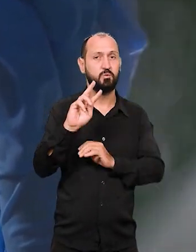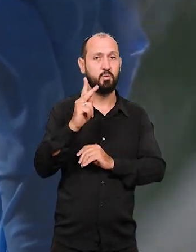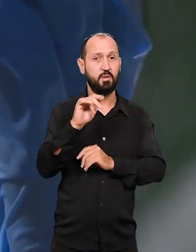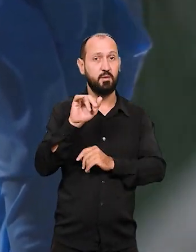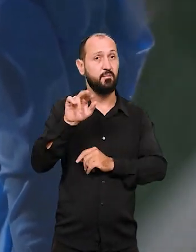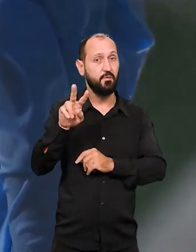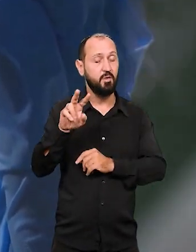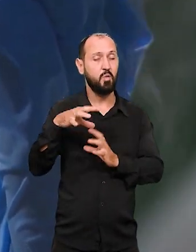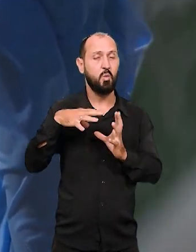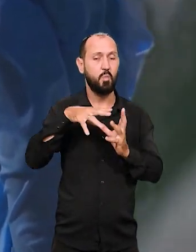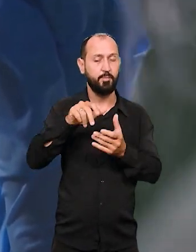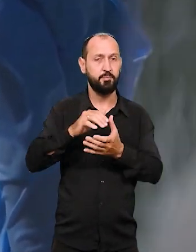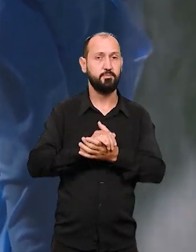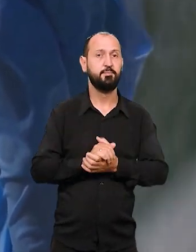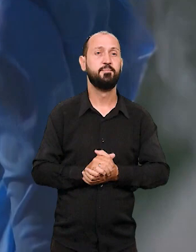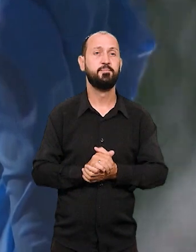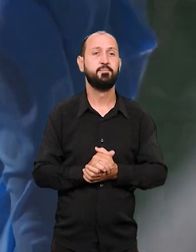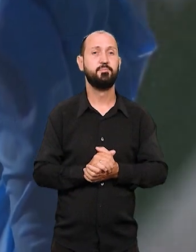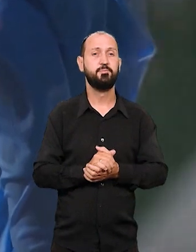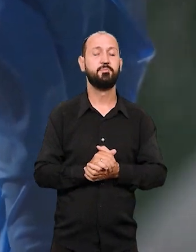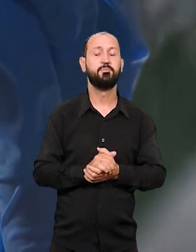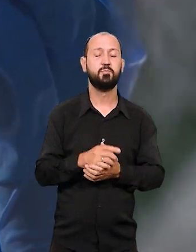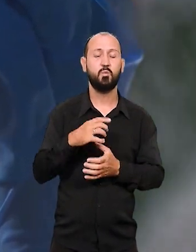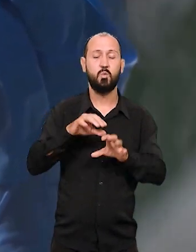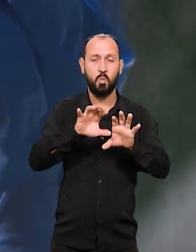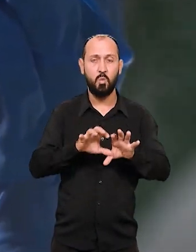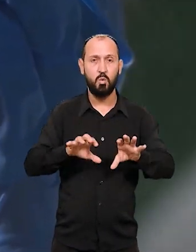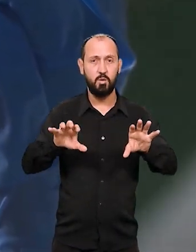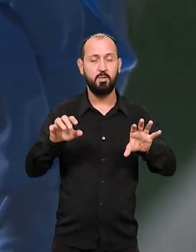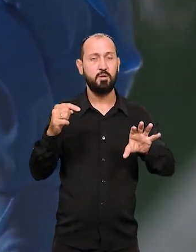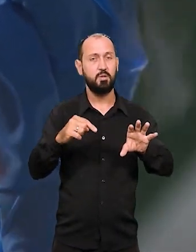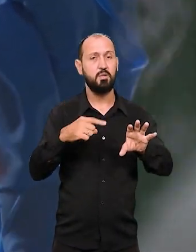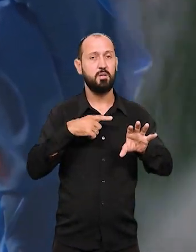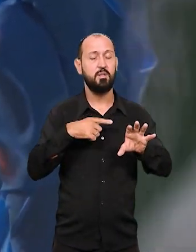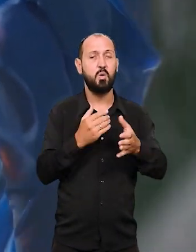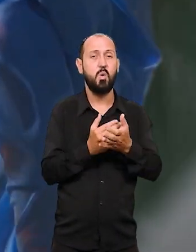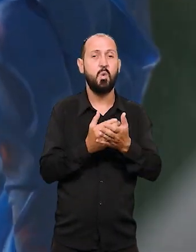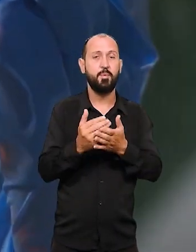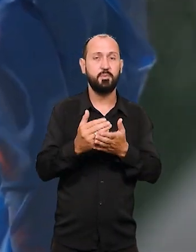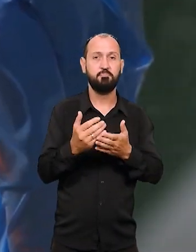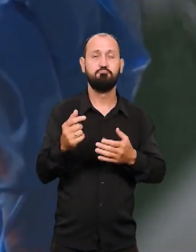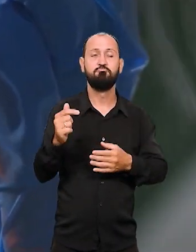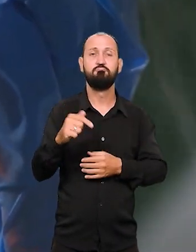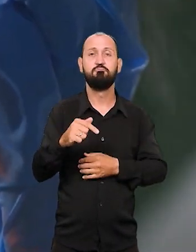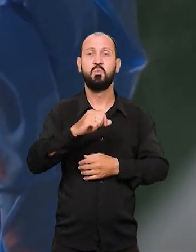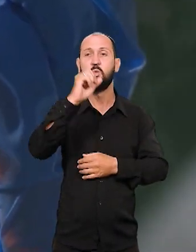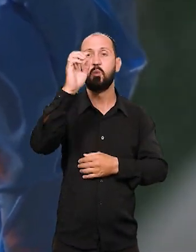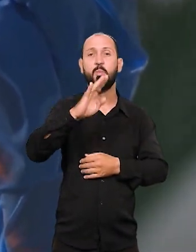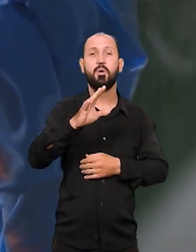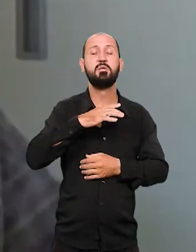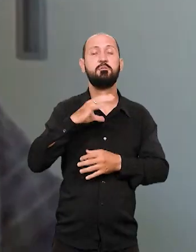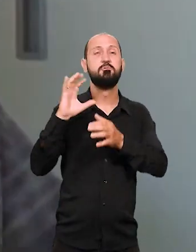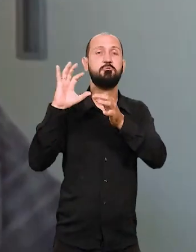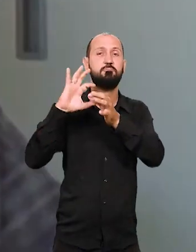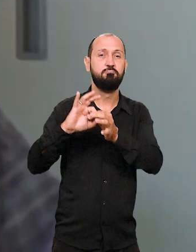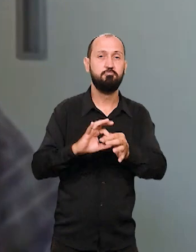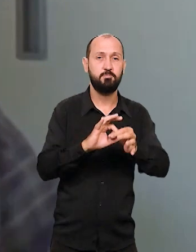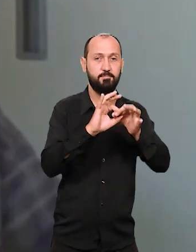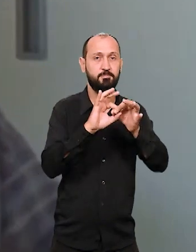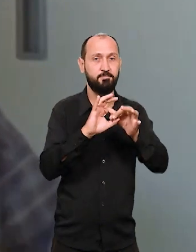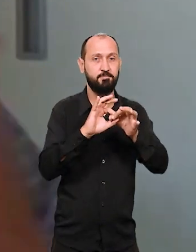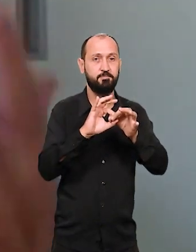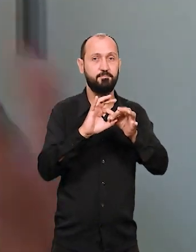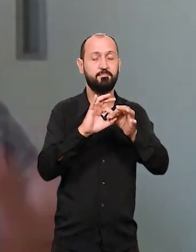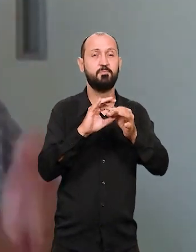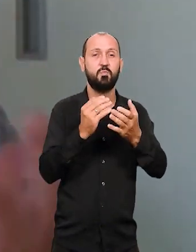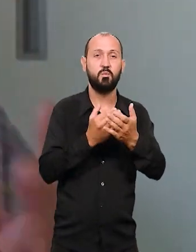e caracterização do HIV no mundo. O isolamento do HIV, ele colocou o